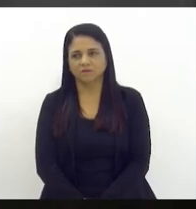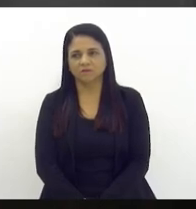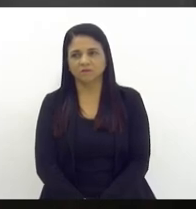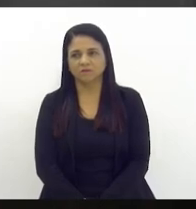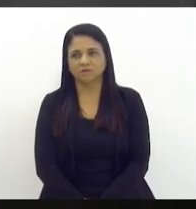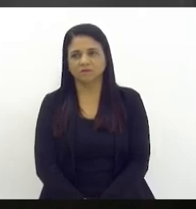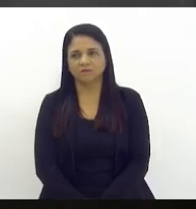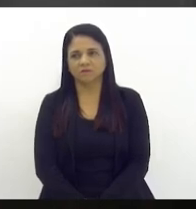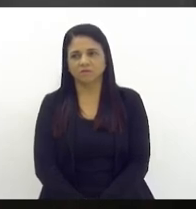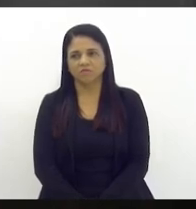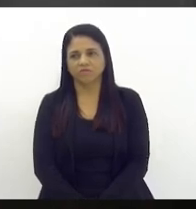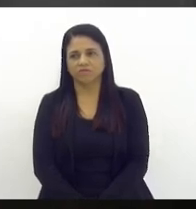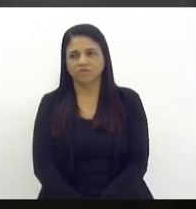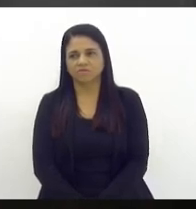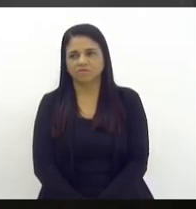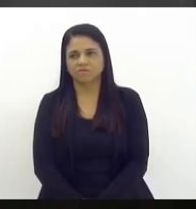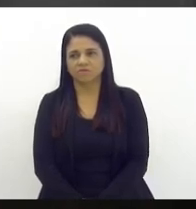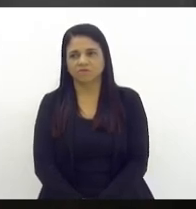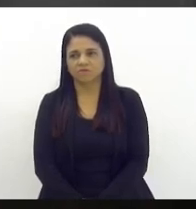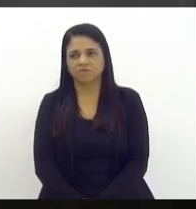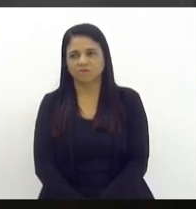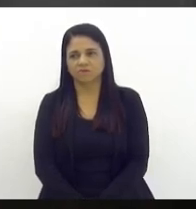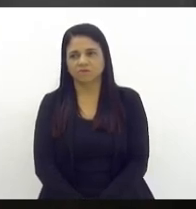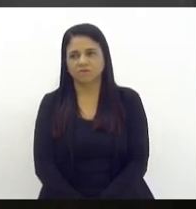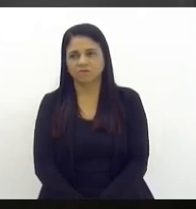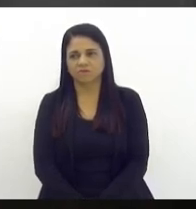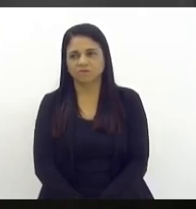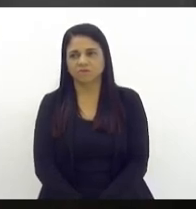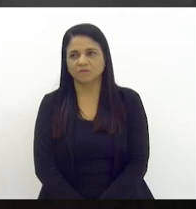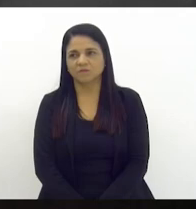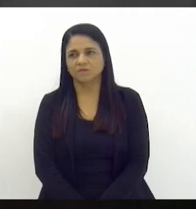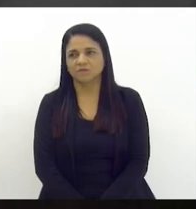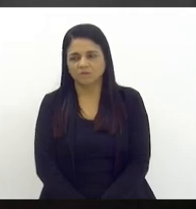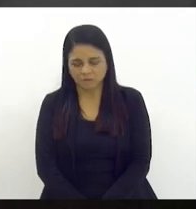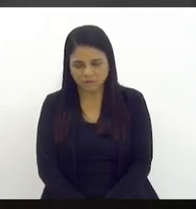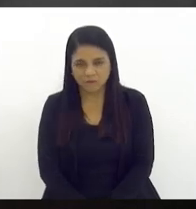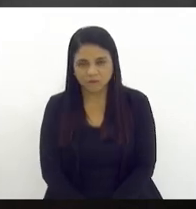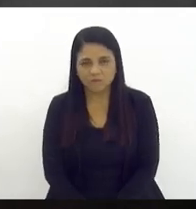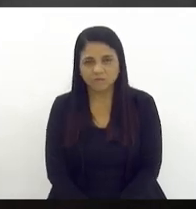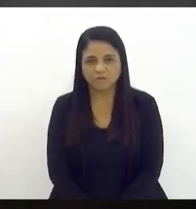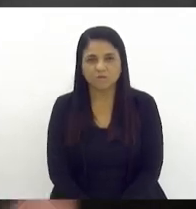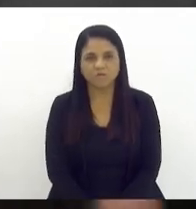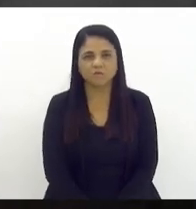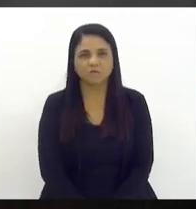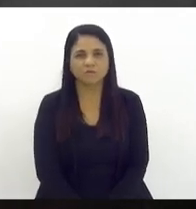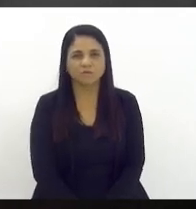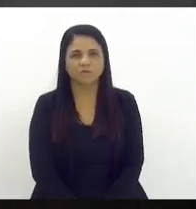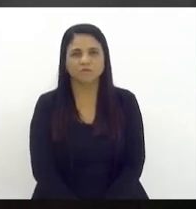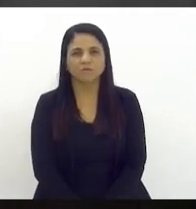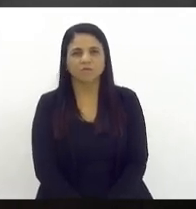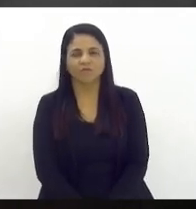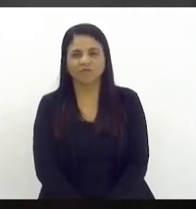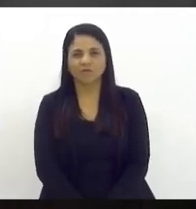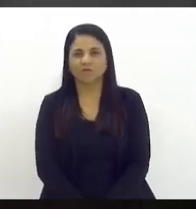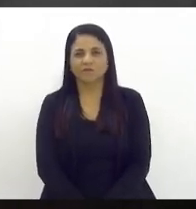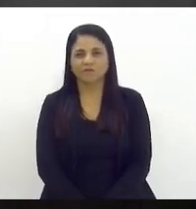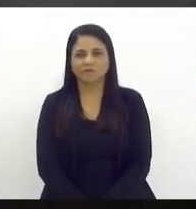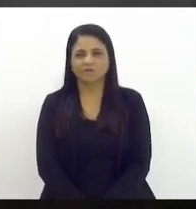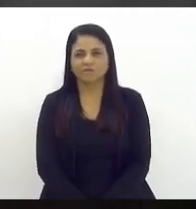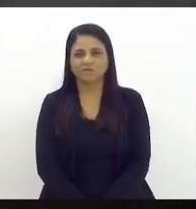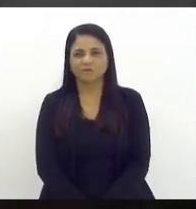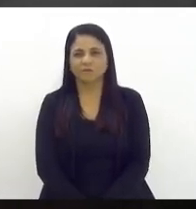Rapaz, não tem como fazer duas coisas ao mesmo tempo, não. Ainda mais que é aqui, ou é outro lugar alto, não sei que botar, levantar pra fazer.